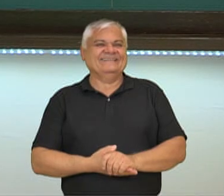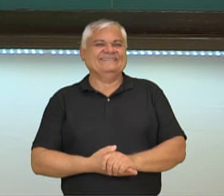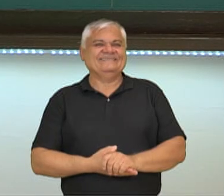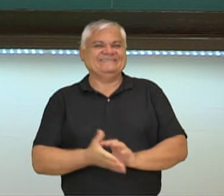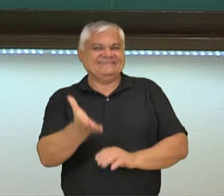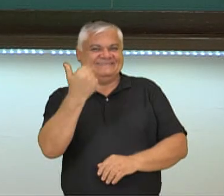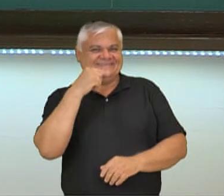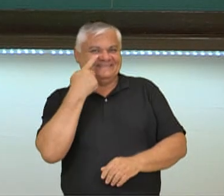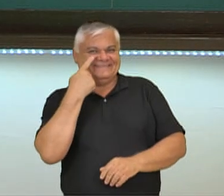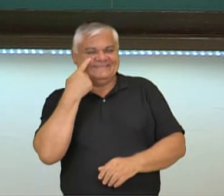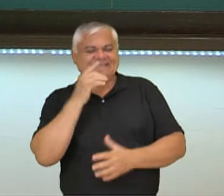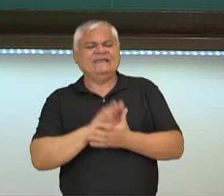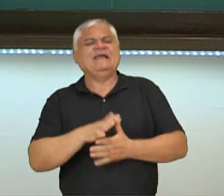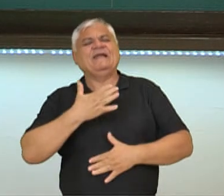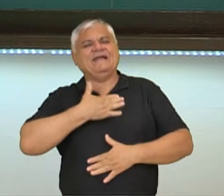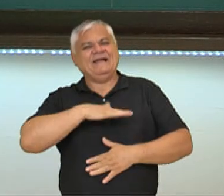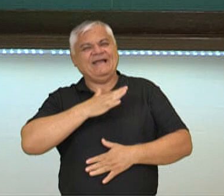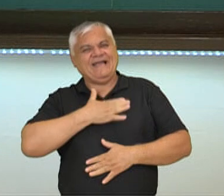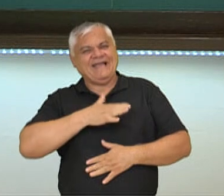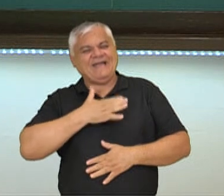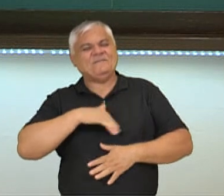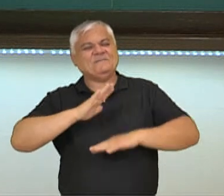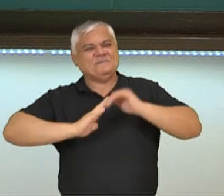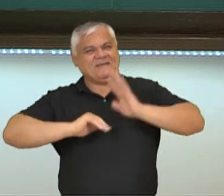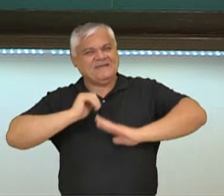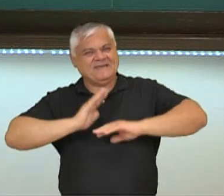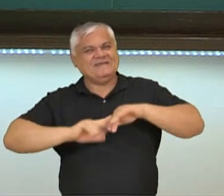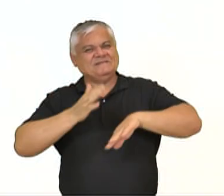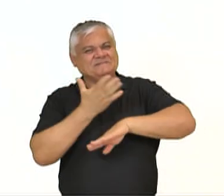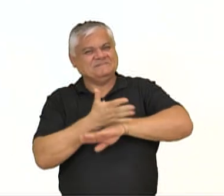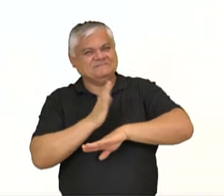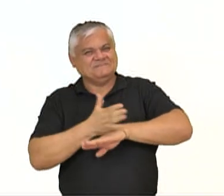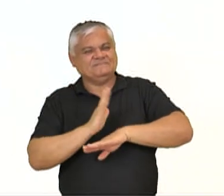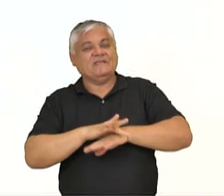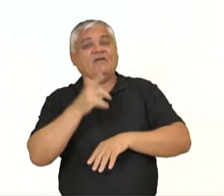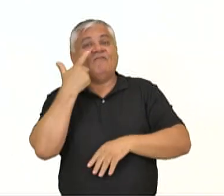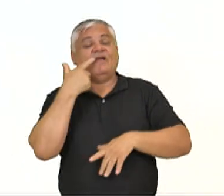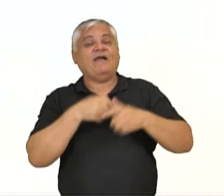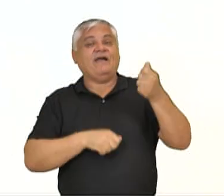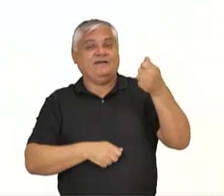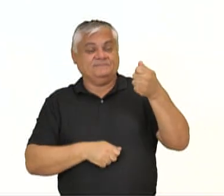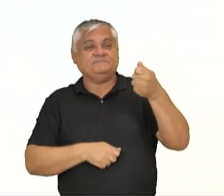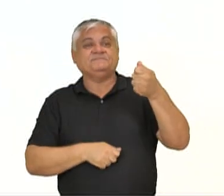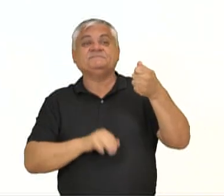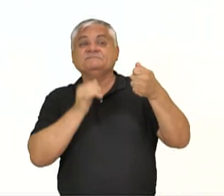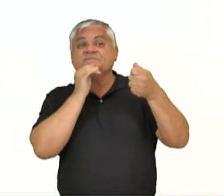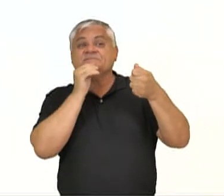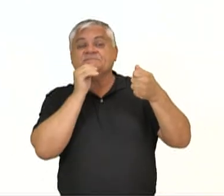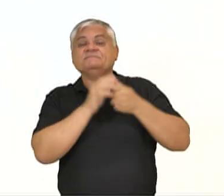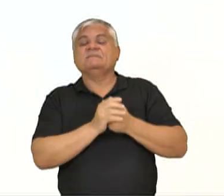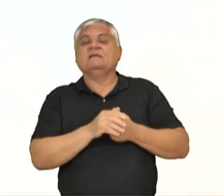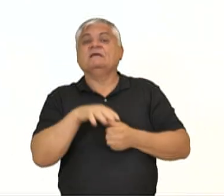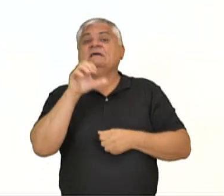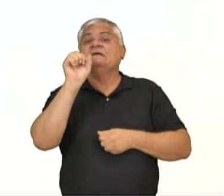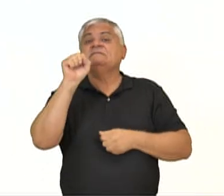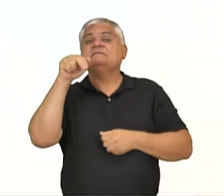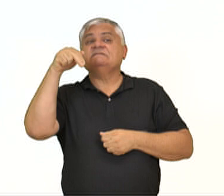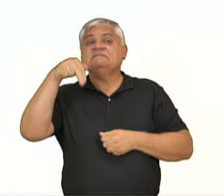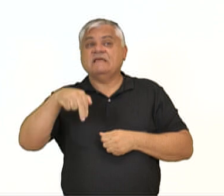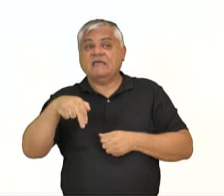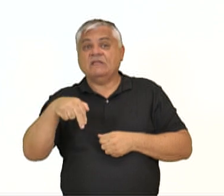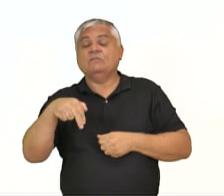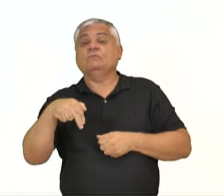Vamos lá, gente? Bem tranquilo essa prática, tá? Vamos começar aqui pela letra A. Aqui, seno do